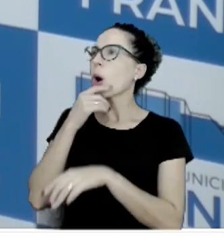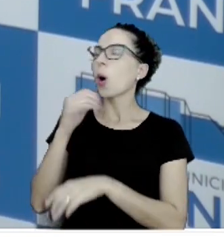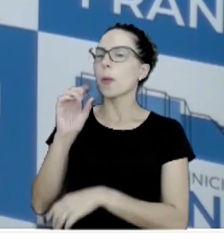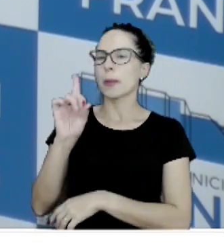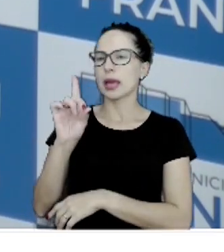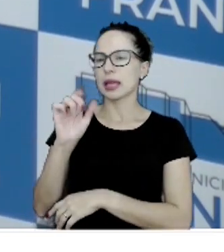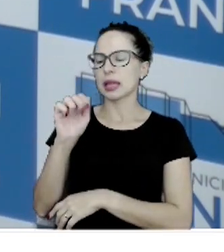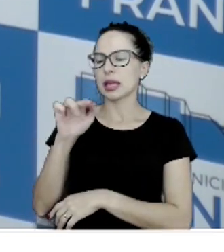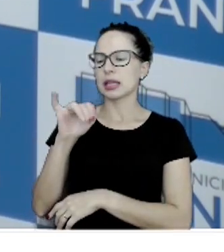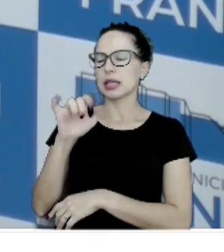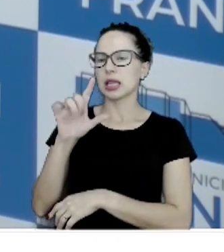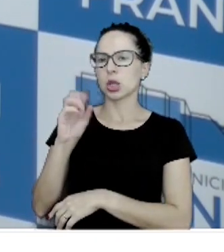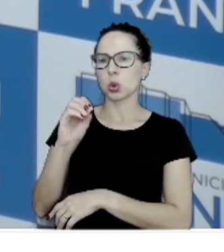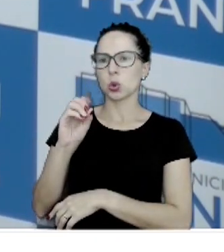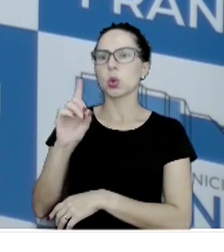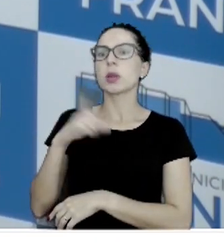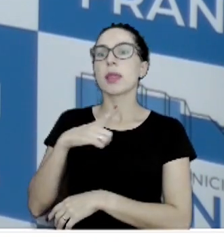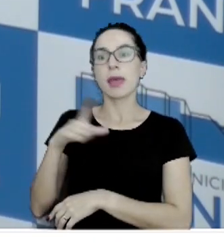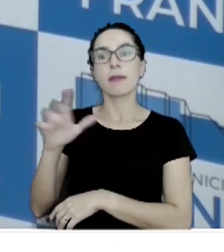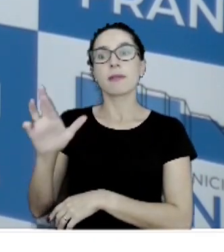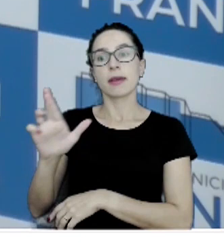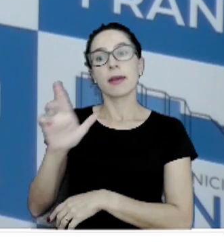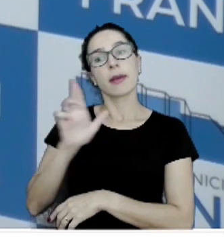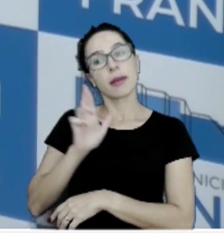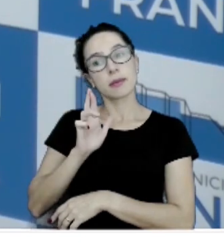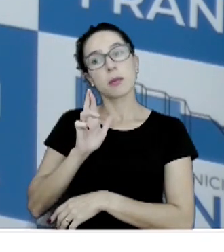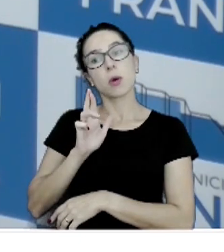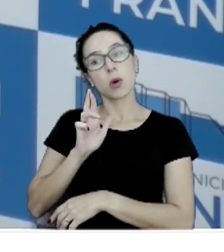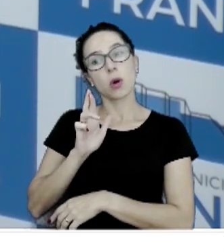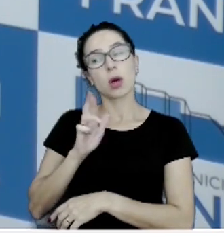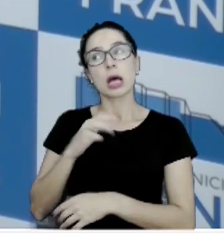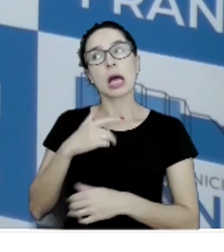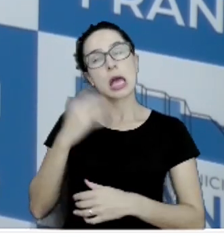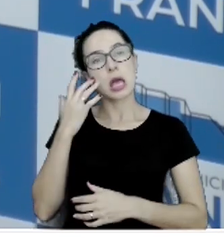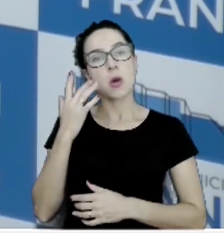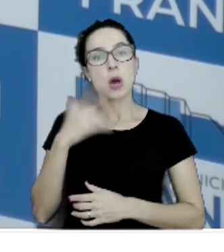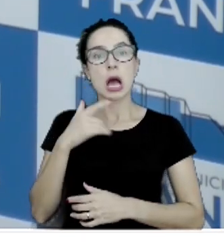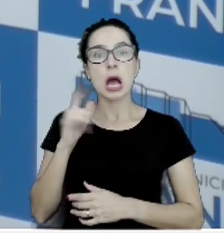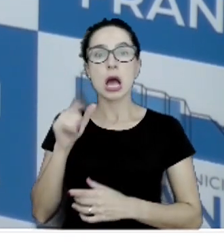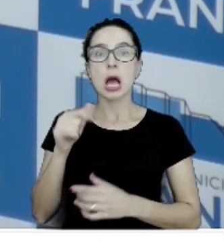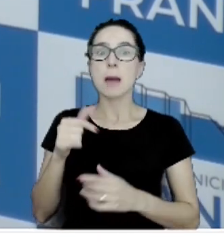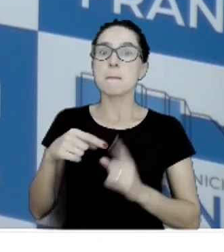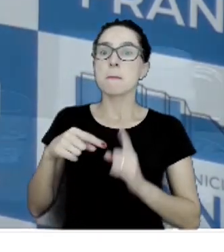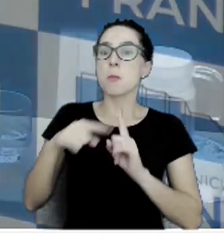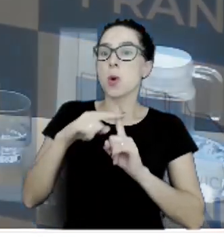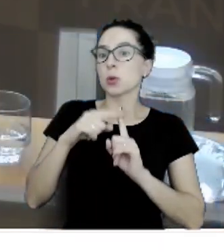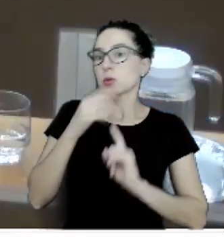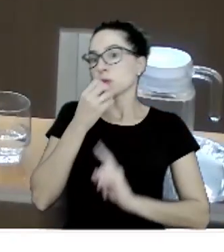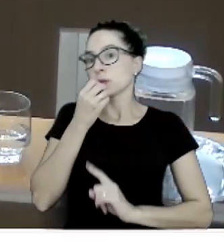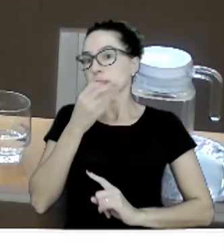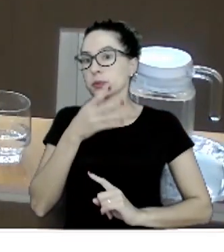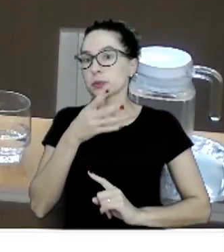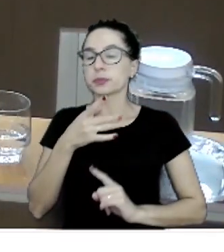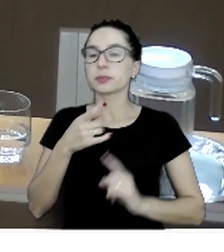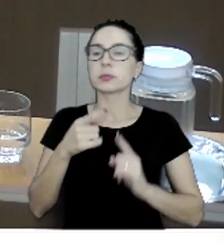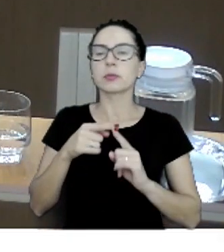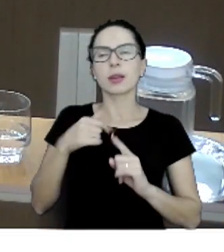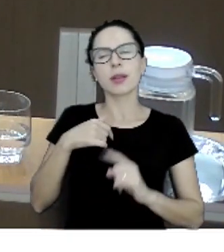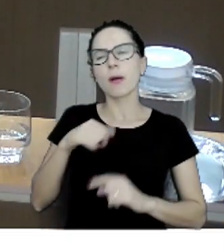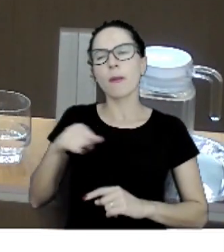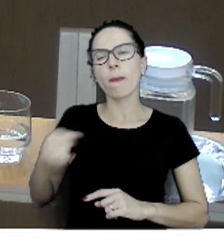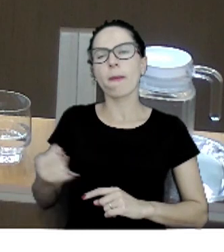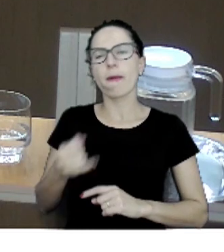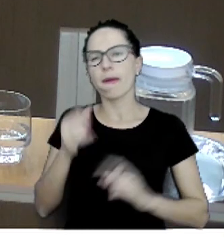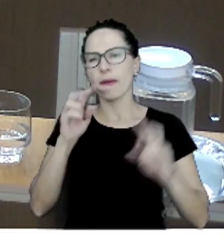houve uma resposta até, na minha opinião, bastante positiva, né? Mas eu, só aproveitando esse gancho da questão